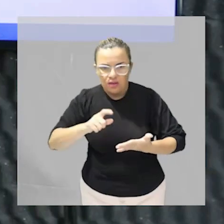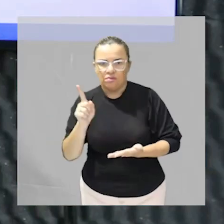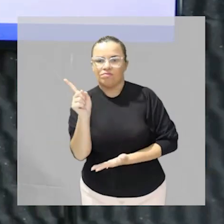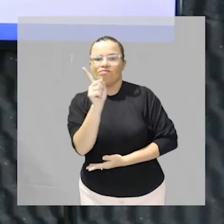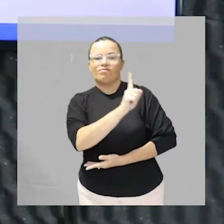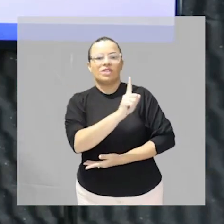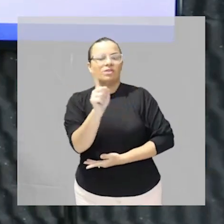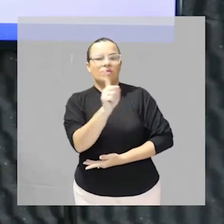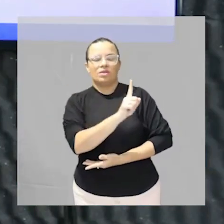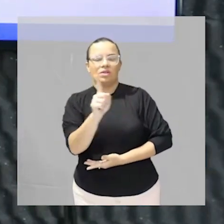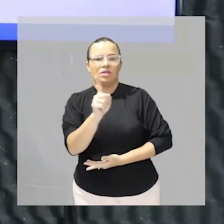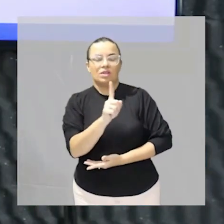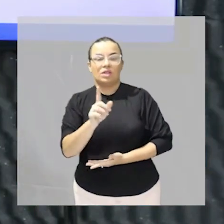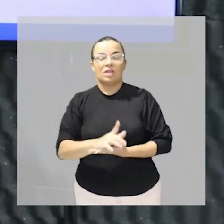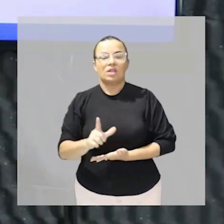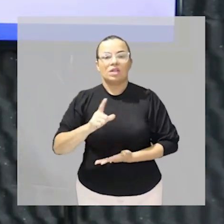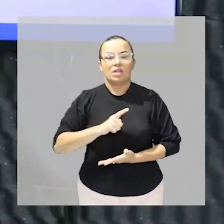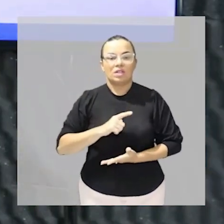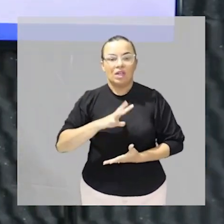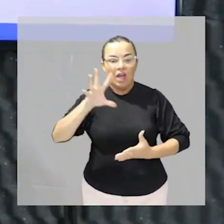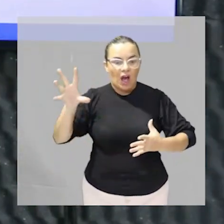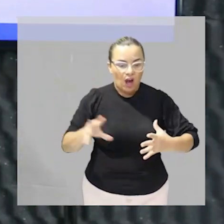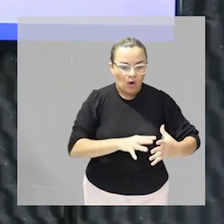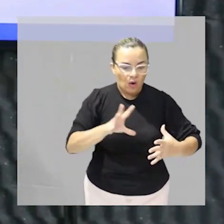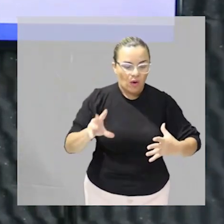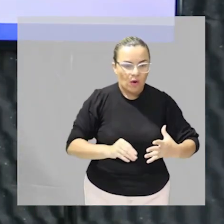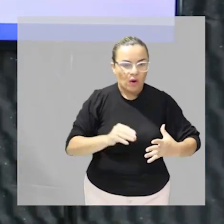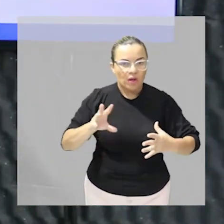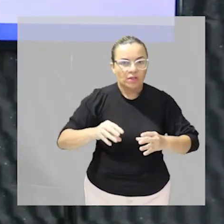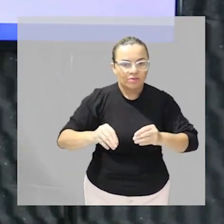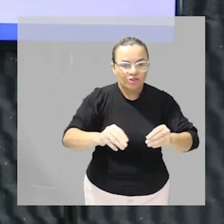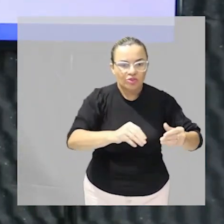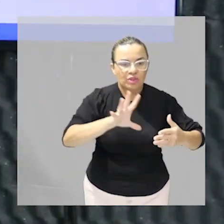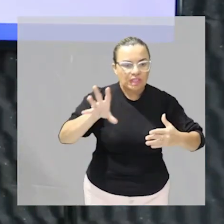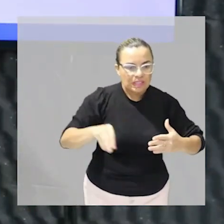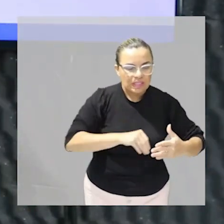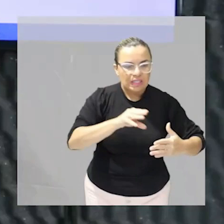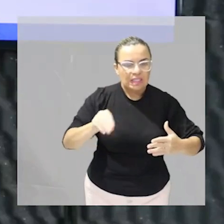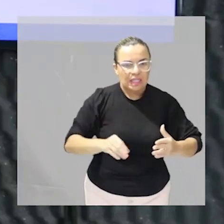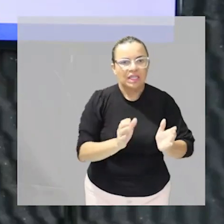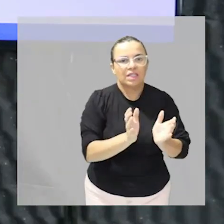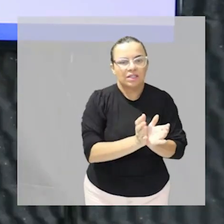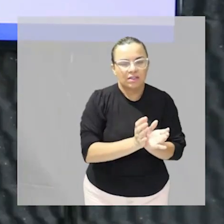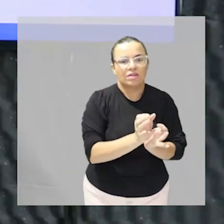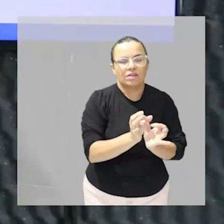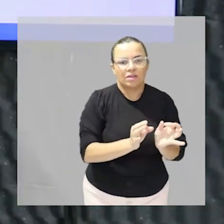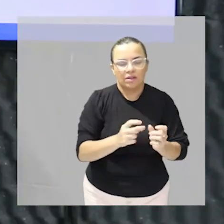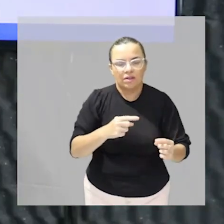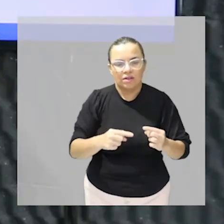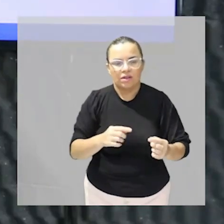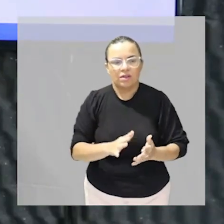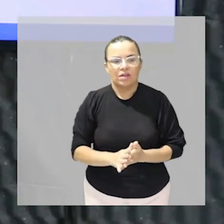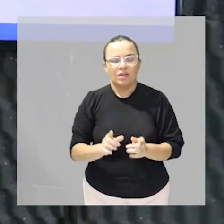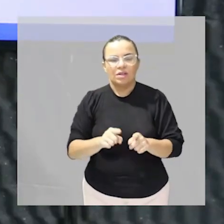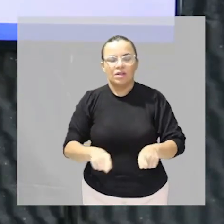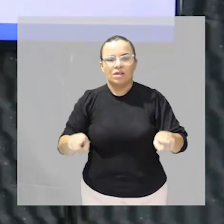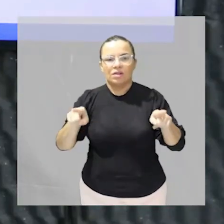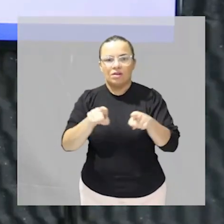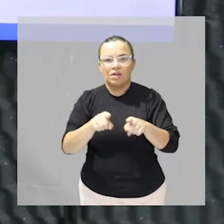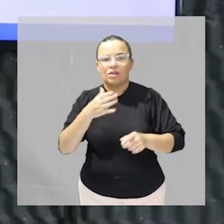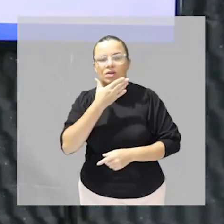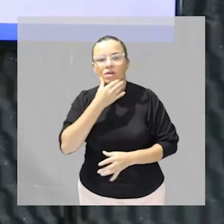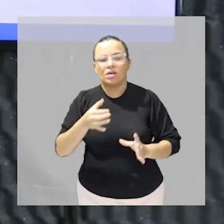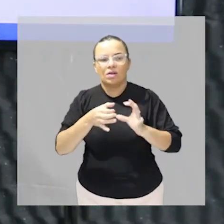você tem a concentração na terra, não a exigência da alfabetização, além do fato de ser um homem livre. Então, a resposta, letra